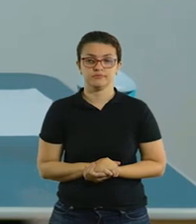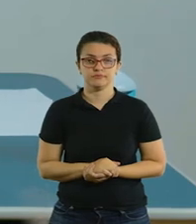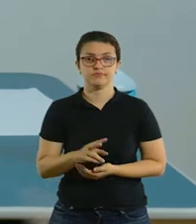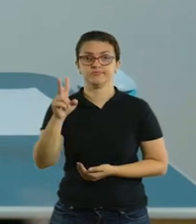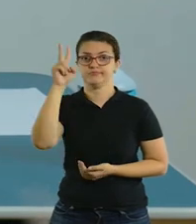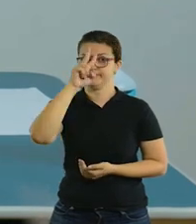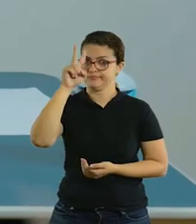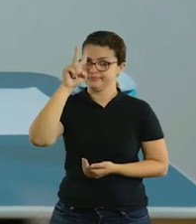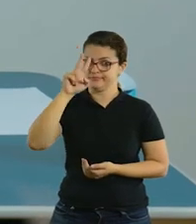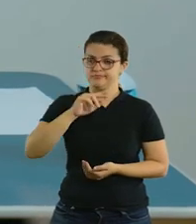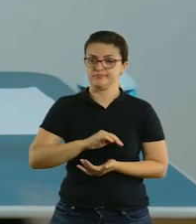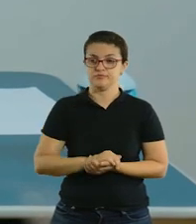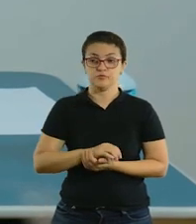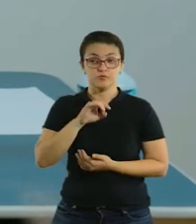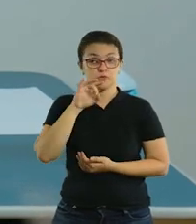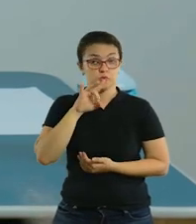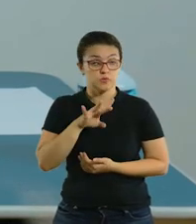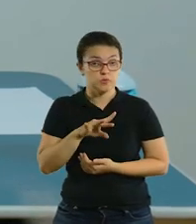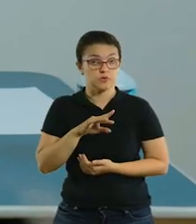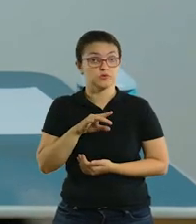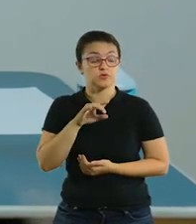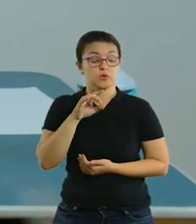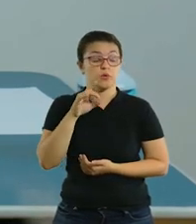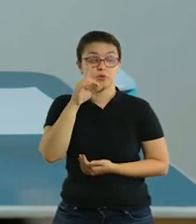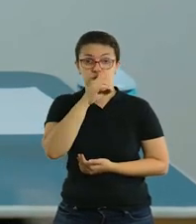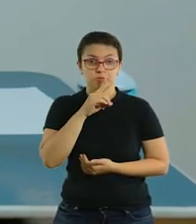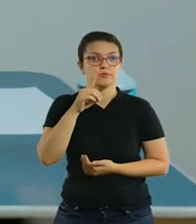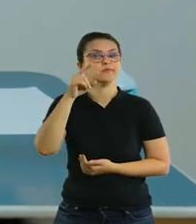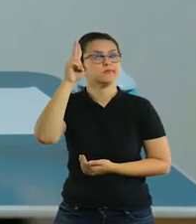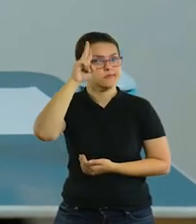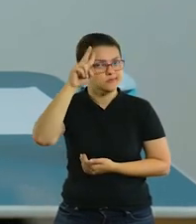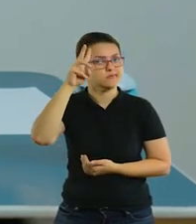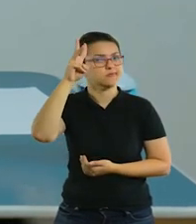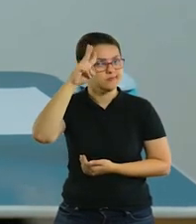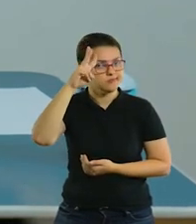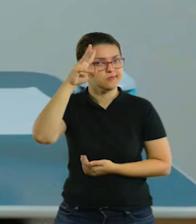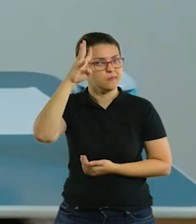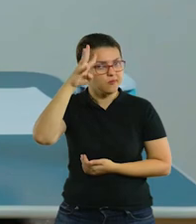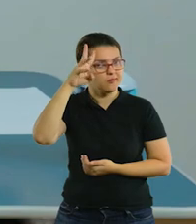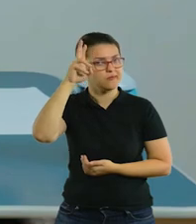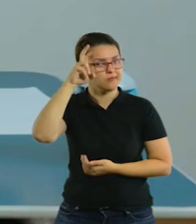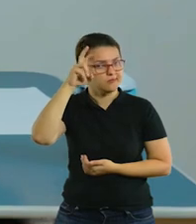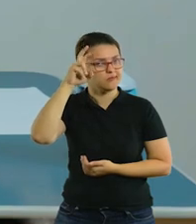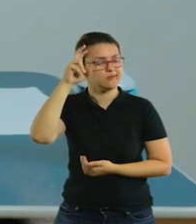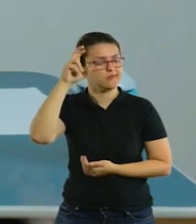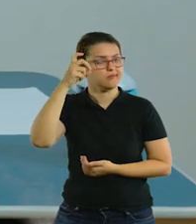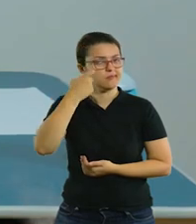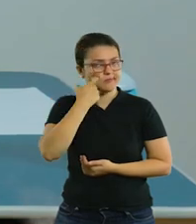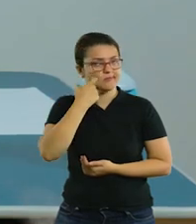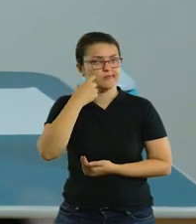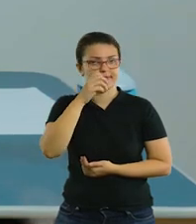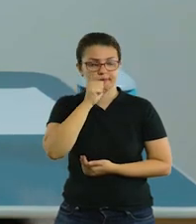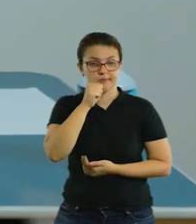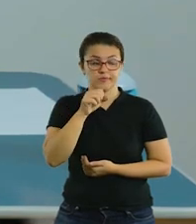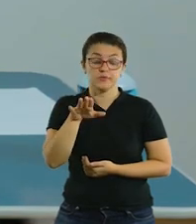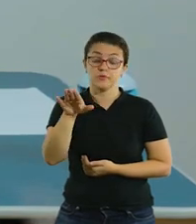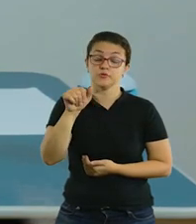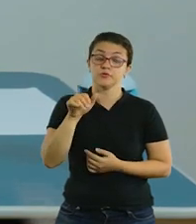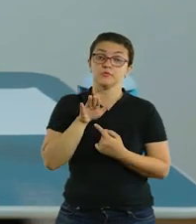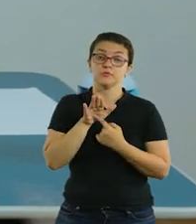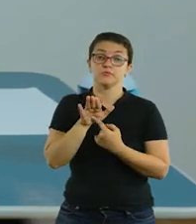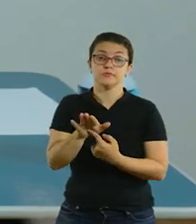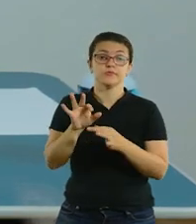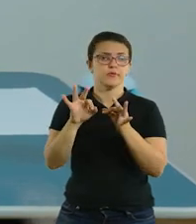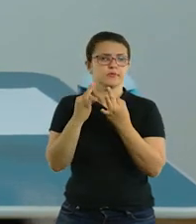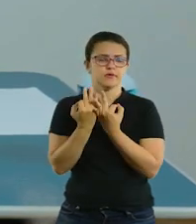Ah, e lembrando, não é para fazer apenas o domingo, tá? Faz a segunda, terça, da semana inteira. Depois, chama alguém da sua casa e apresenta a